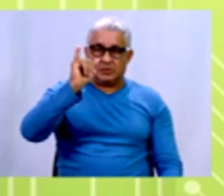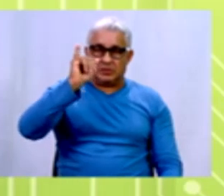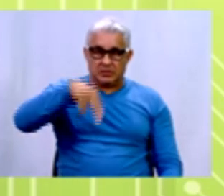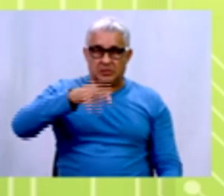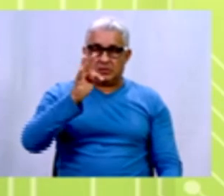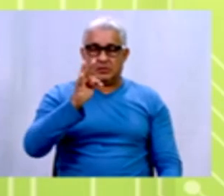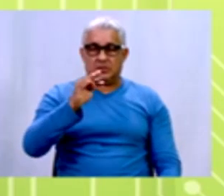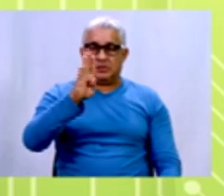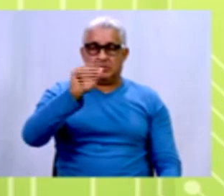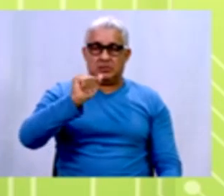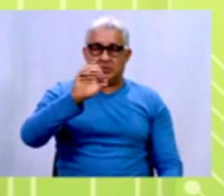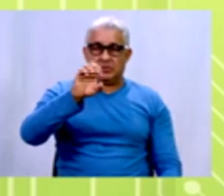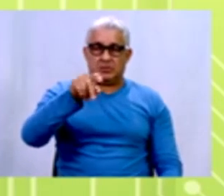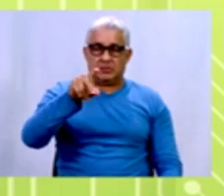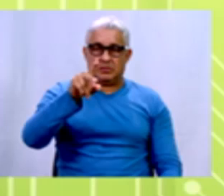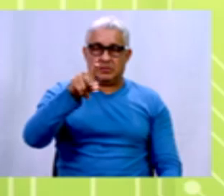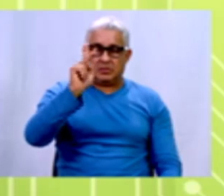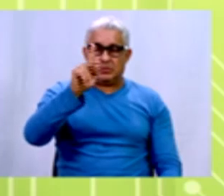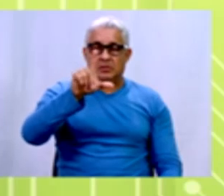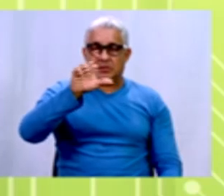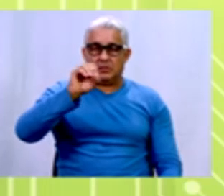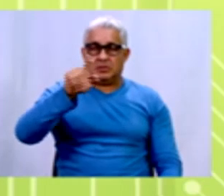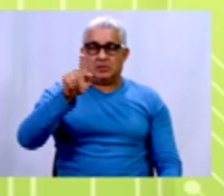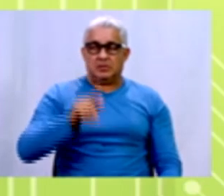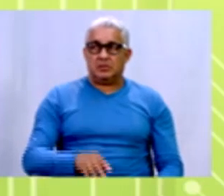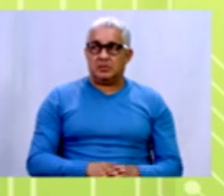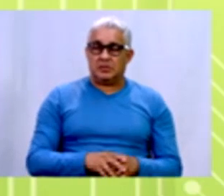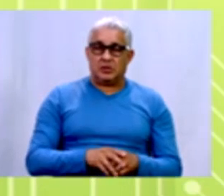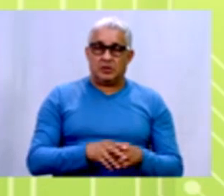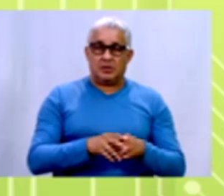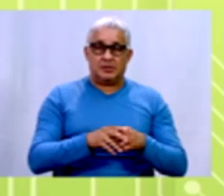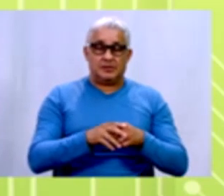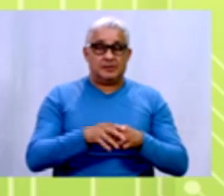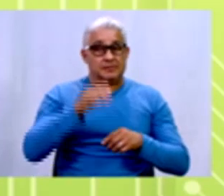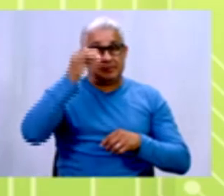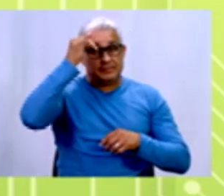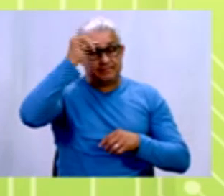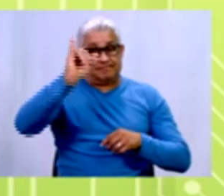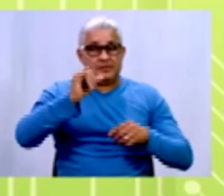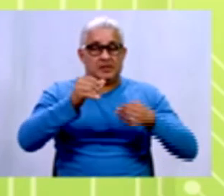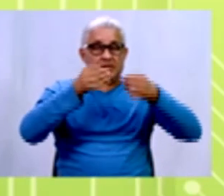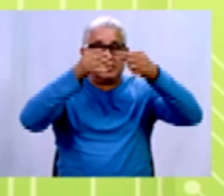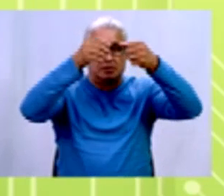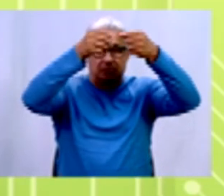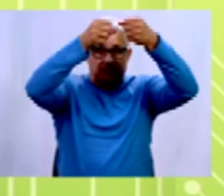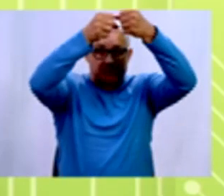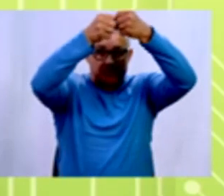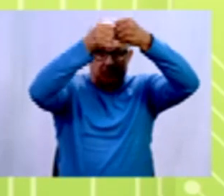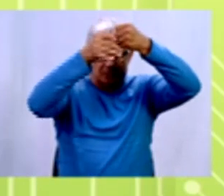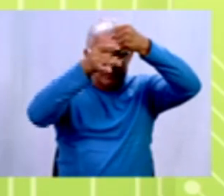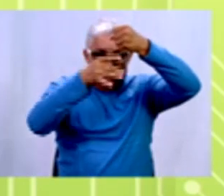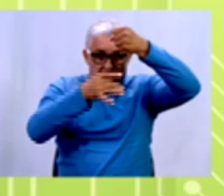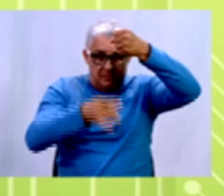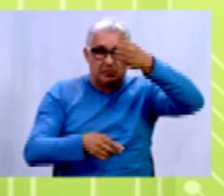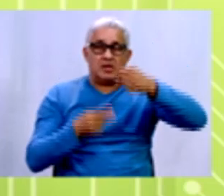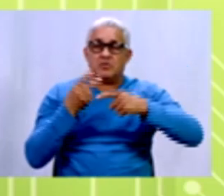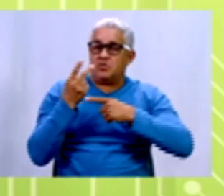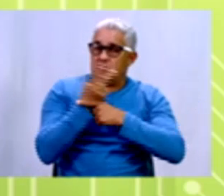quando estamos no Product Backlog, não nos atermos aos detalhes. Os detalhes nós vamos